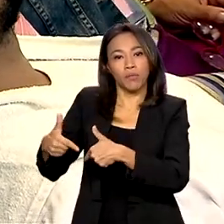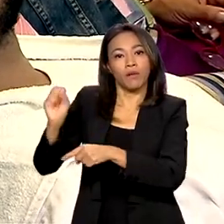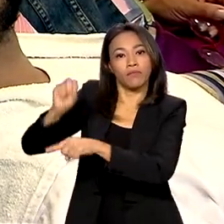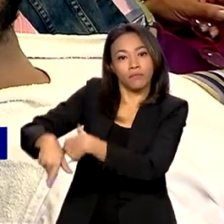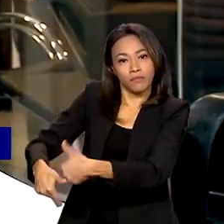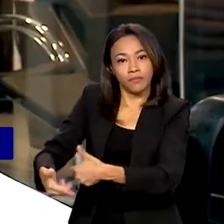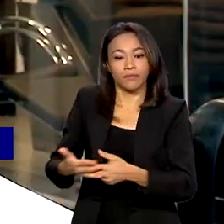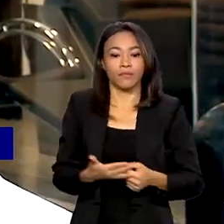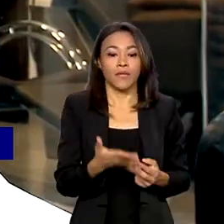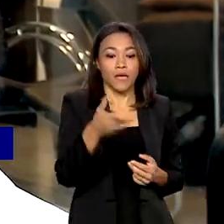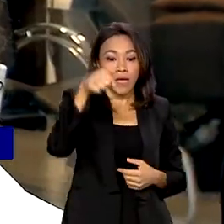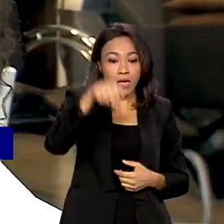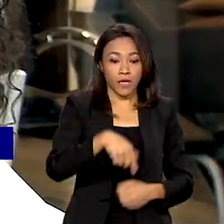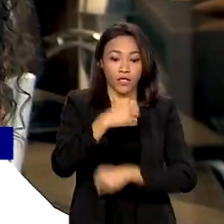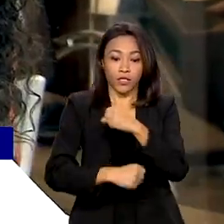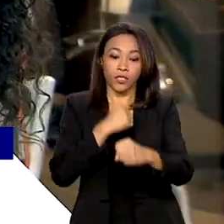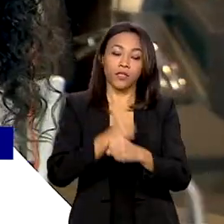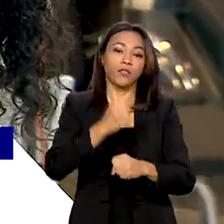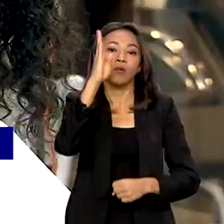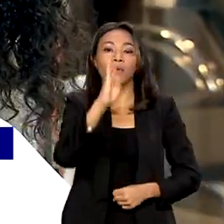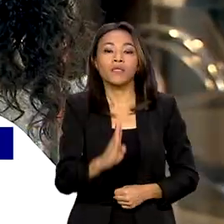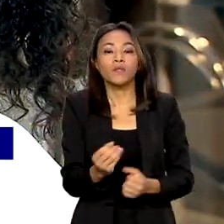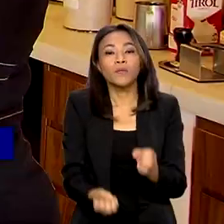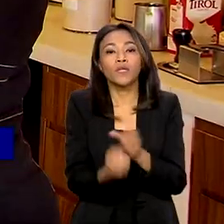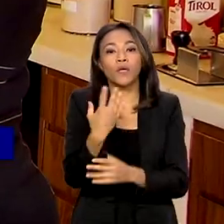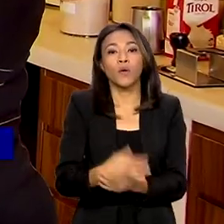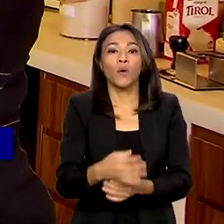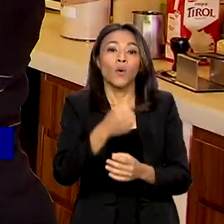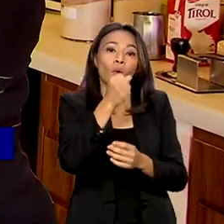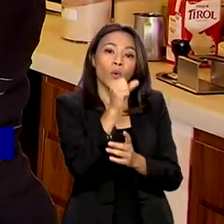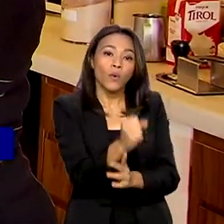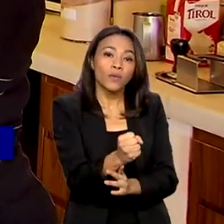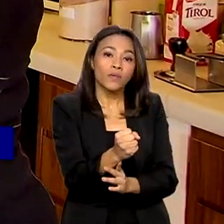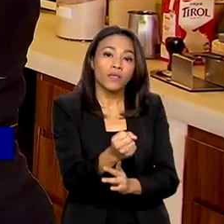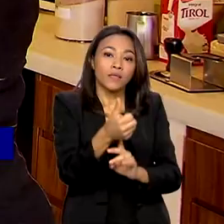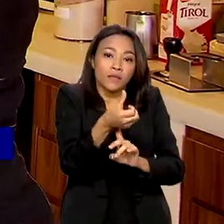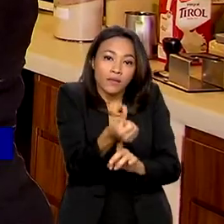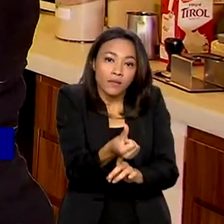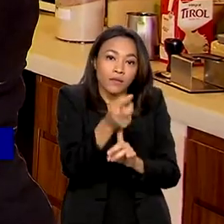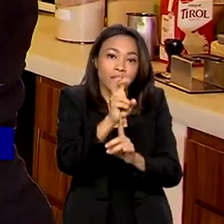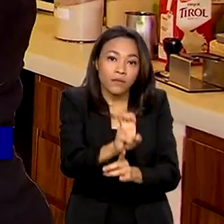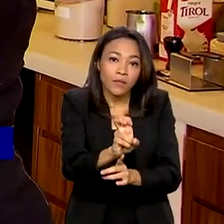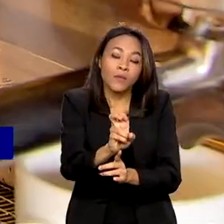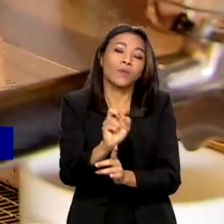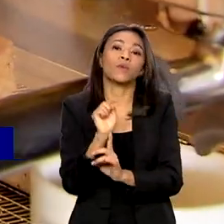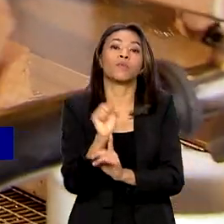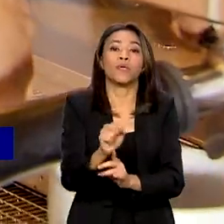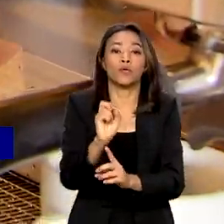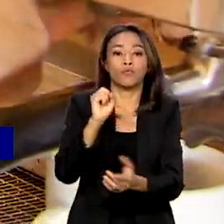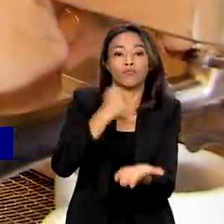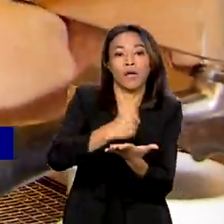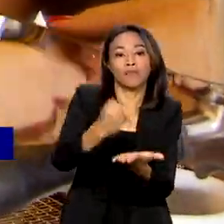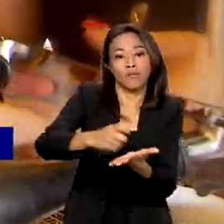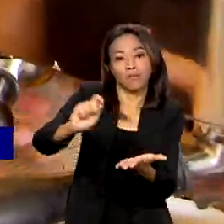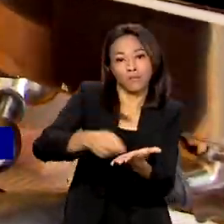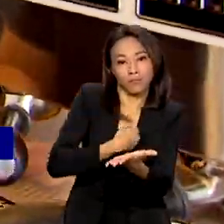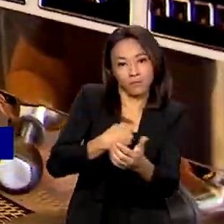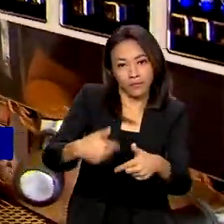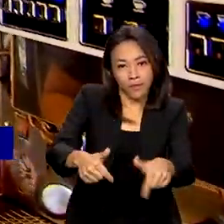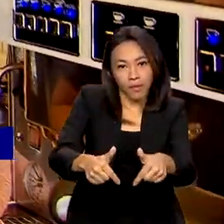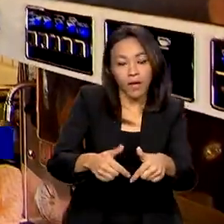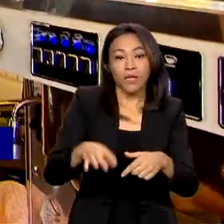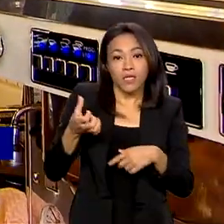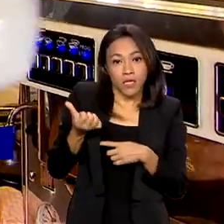deste ano o Brasil criou mais de 865 mil empregos formais deixe Total 69%